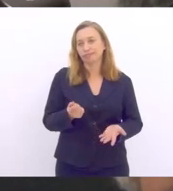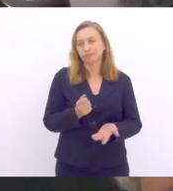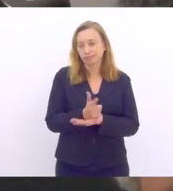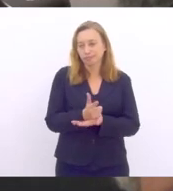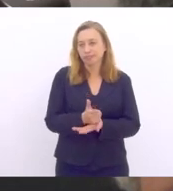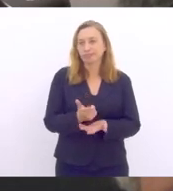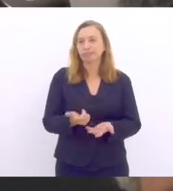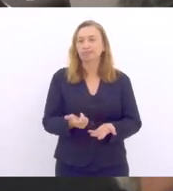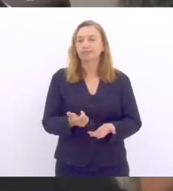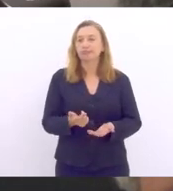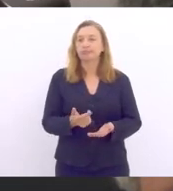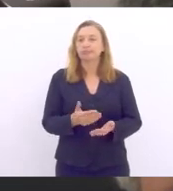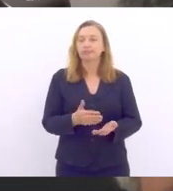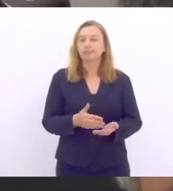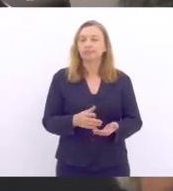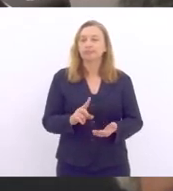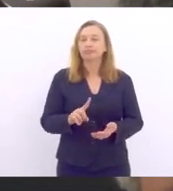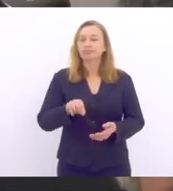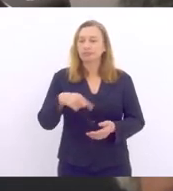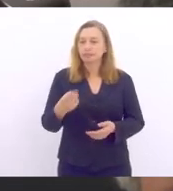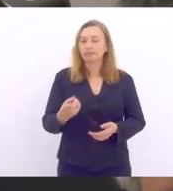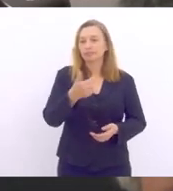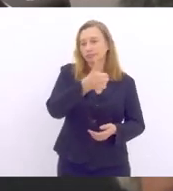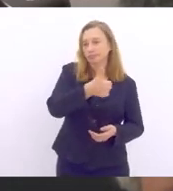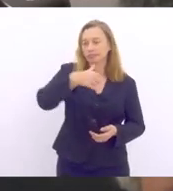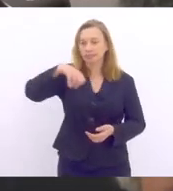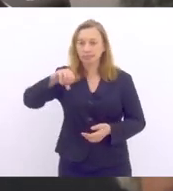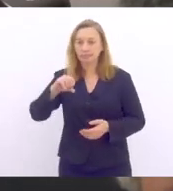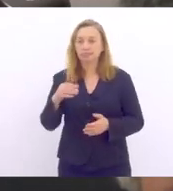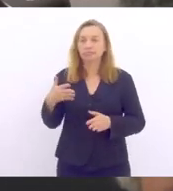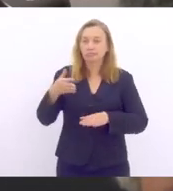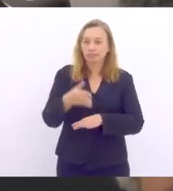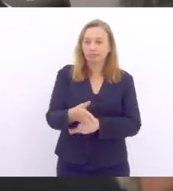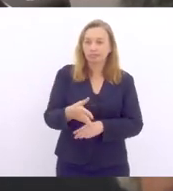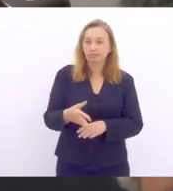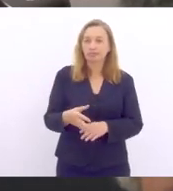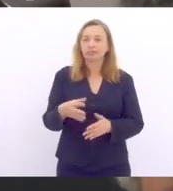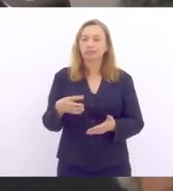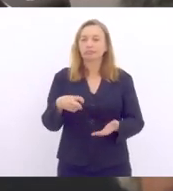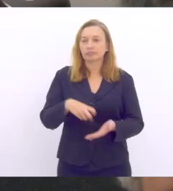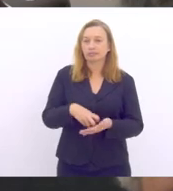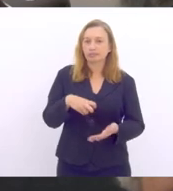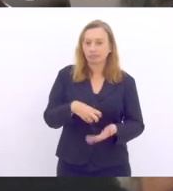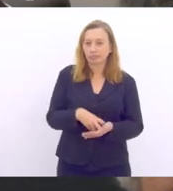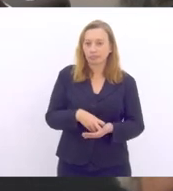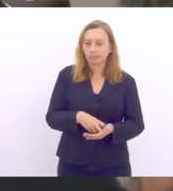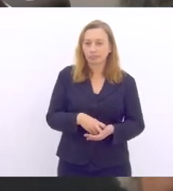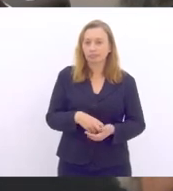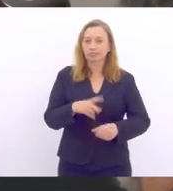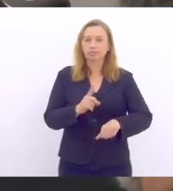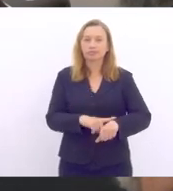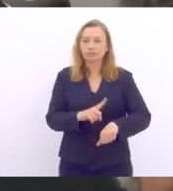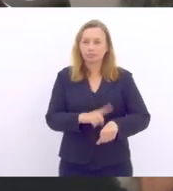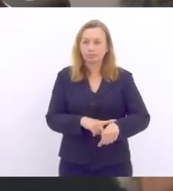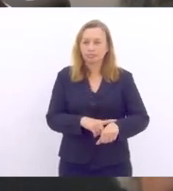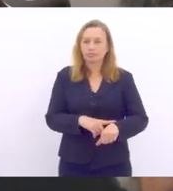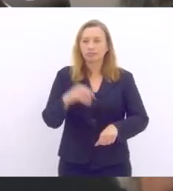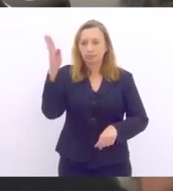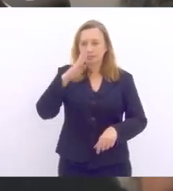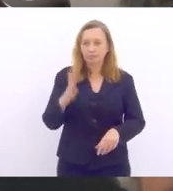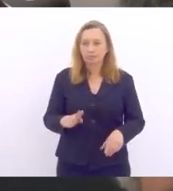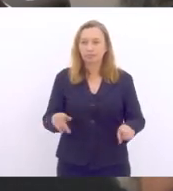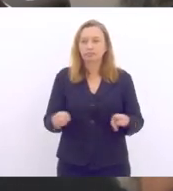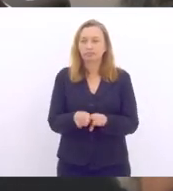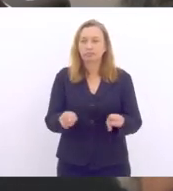por 6 meses. A partir de 2019, quando vem essa punição, coincide com um momento do Brasil também